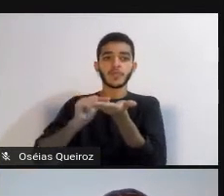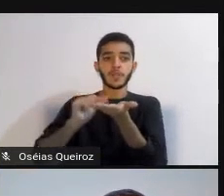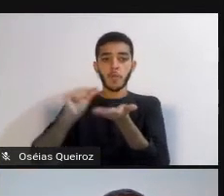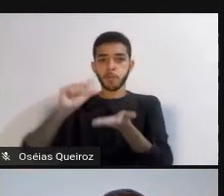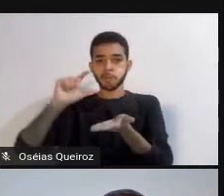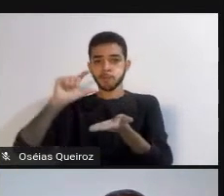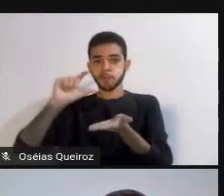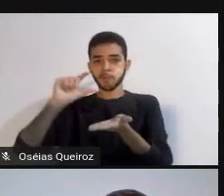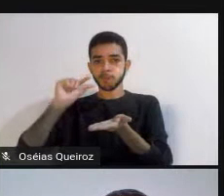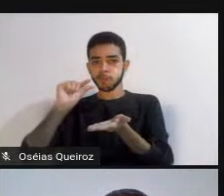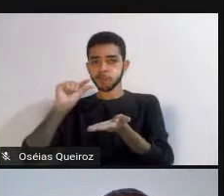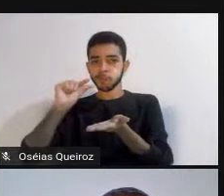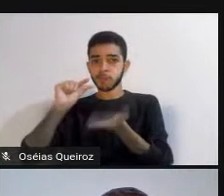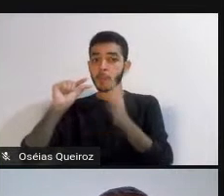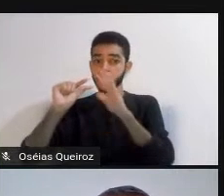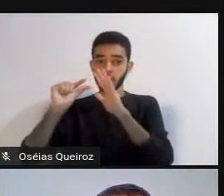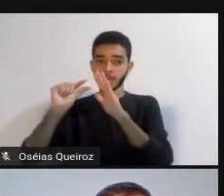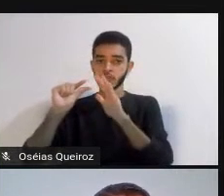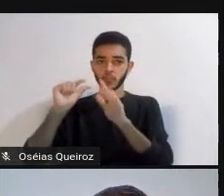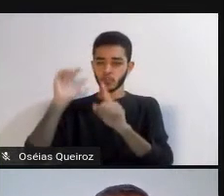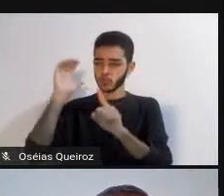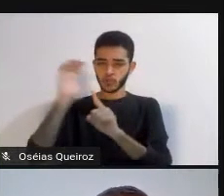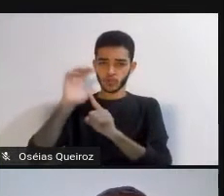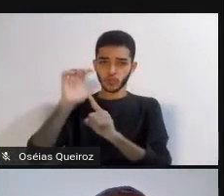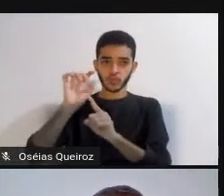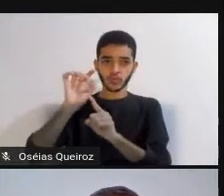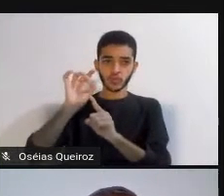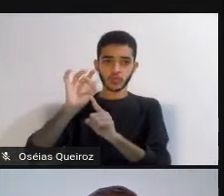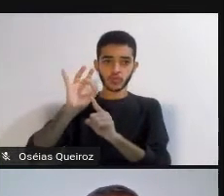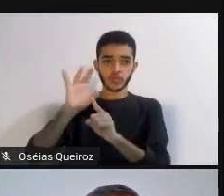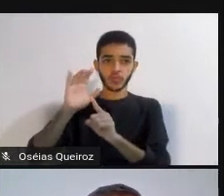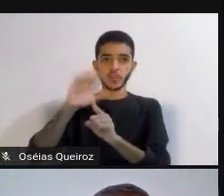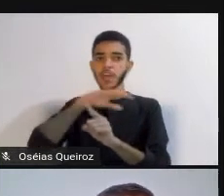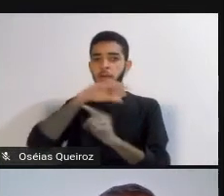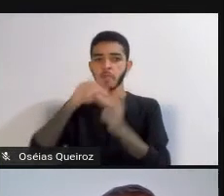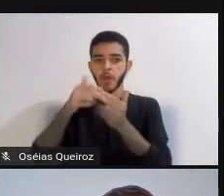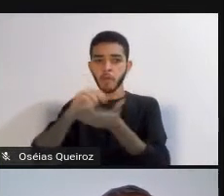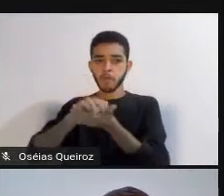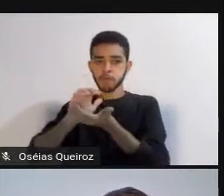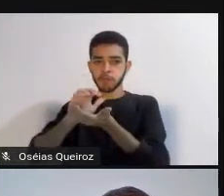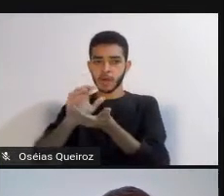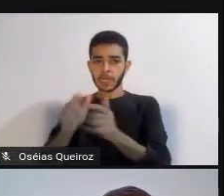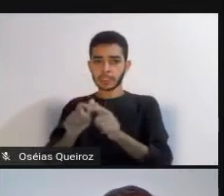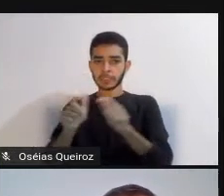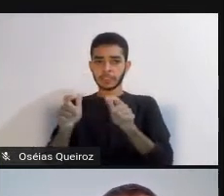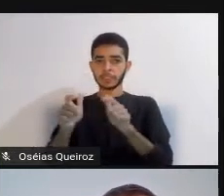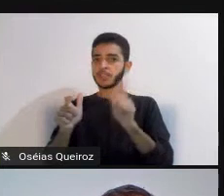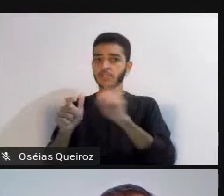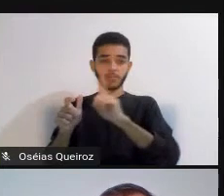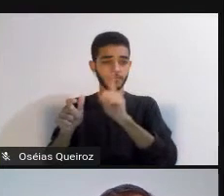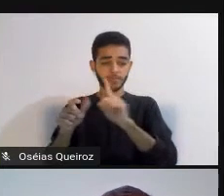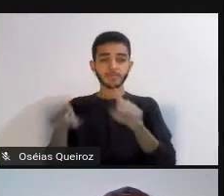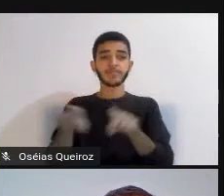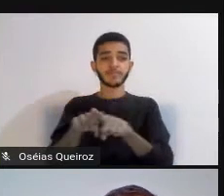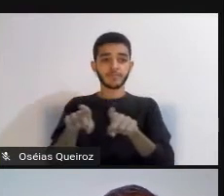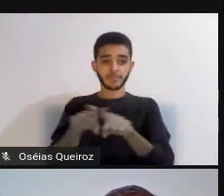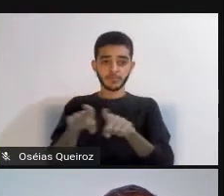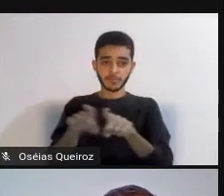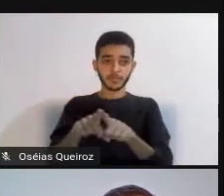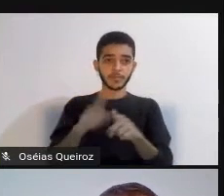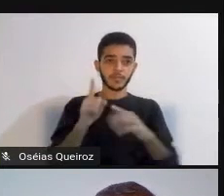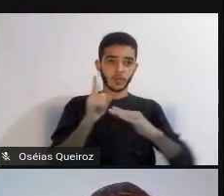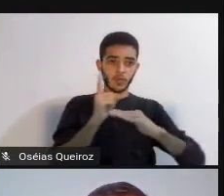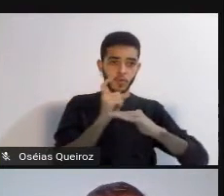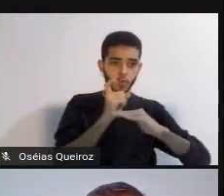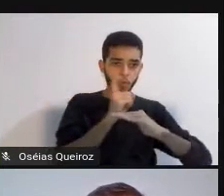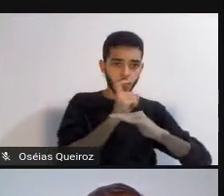maior, ele não está afetando somente os indivíduos maiores. Ele também está afetando estágios